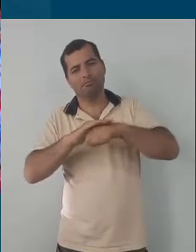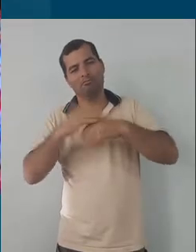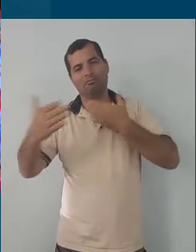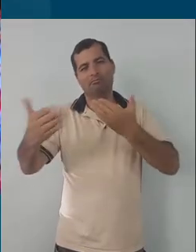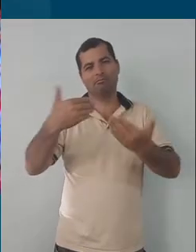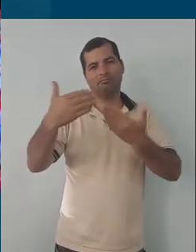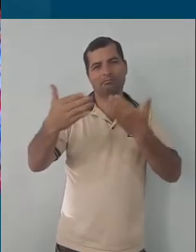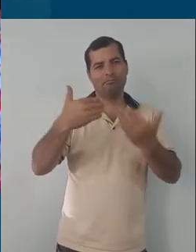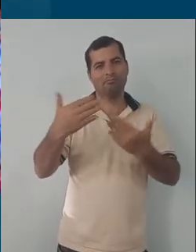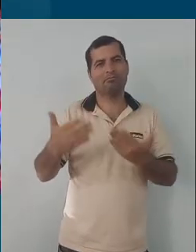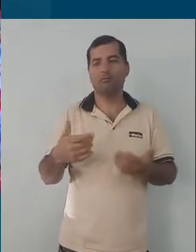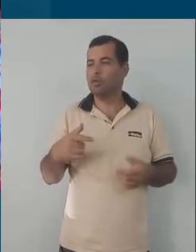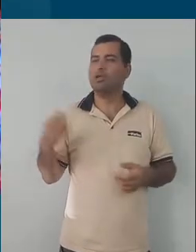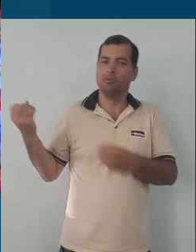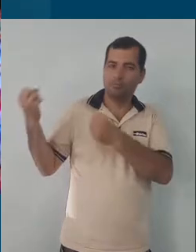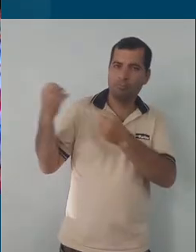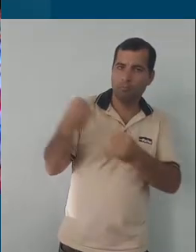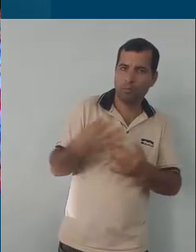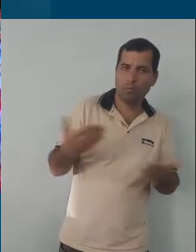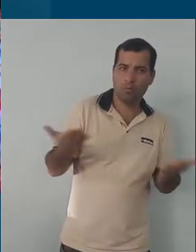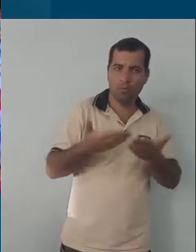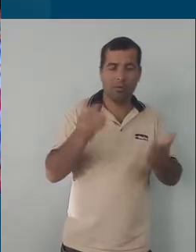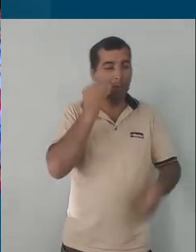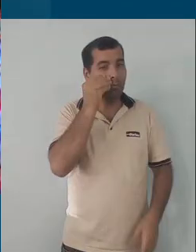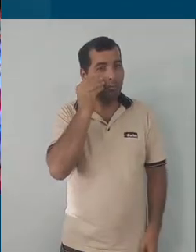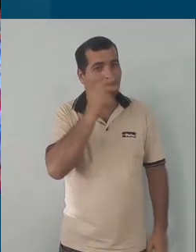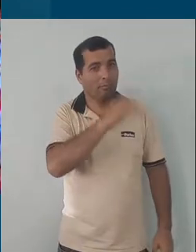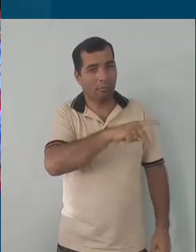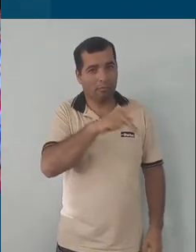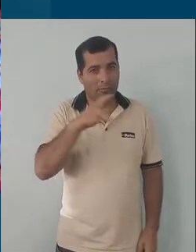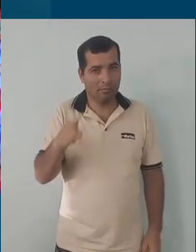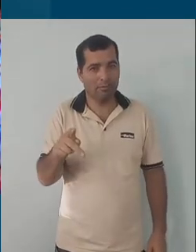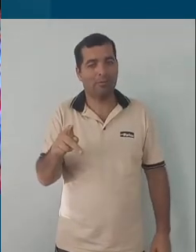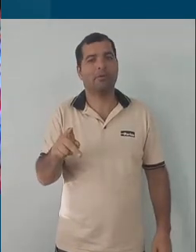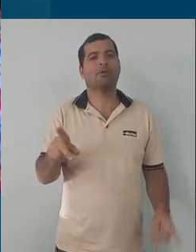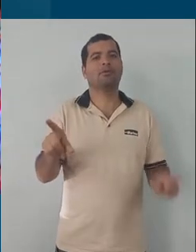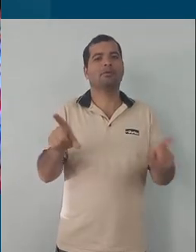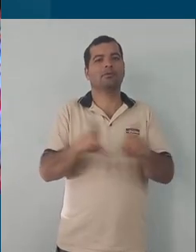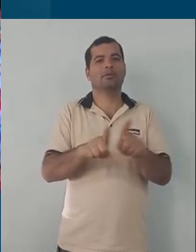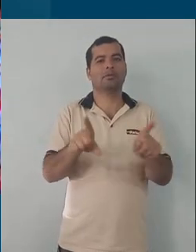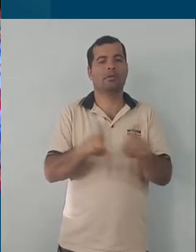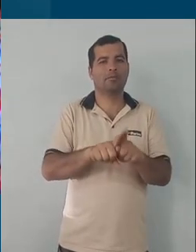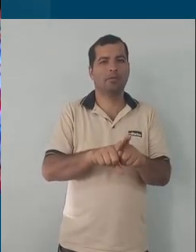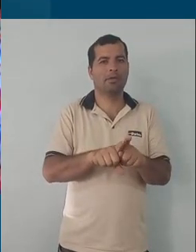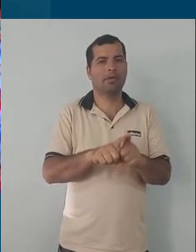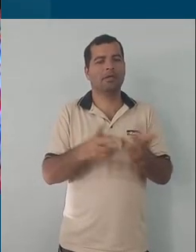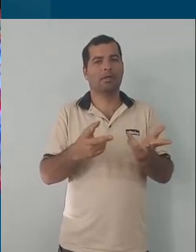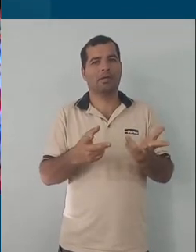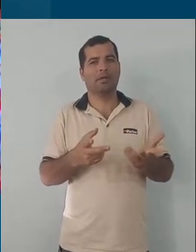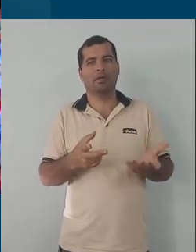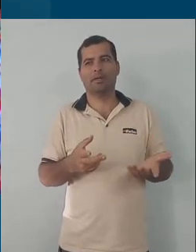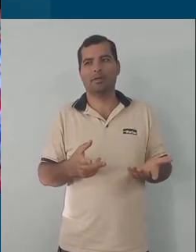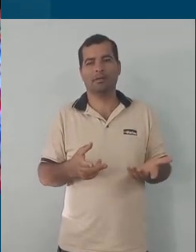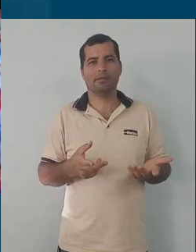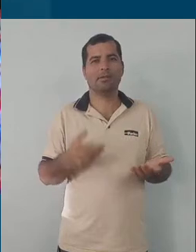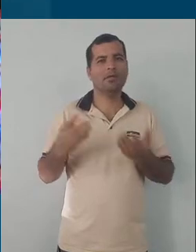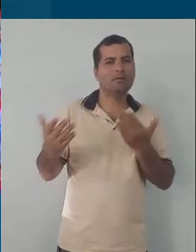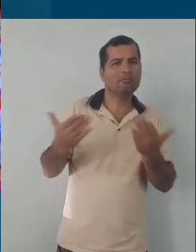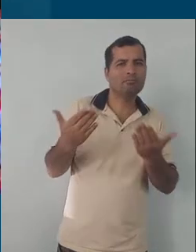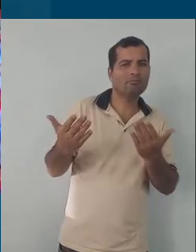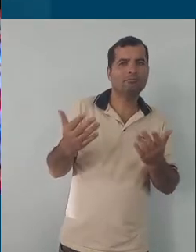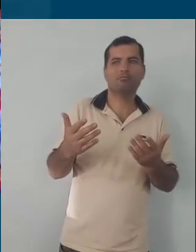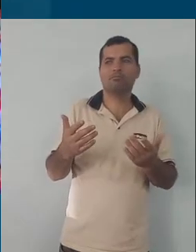trazer isso, né, para a experiência do professor é também fazer um resgate do seu próprio processo de aprendizagem,